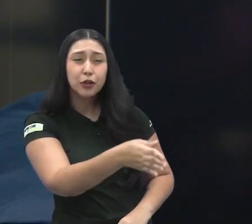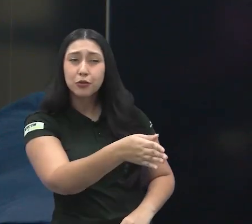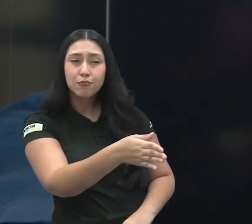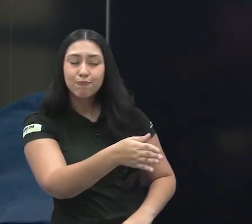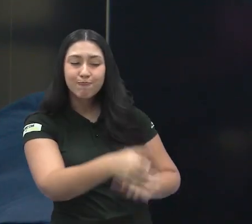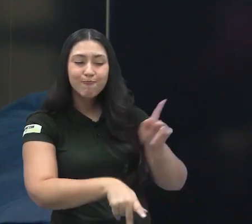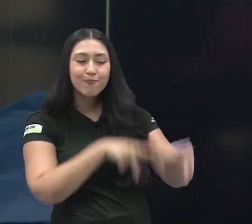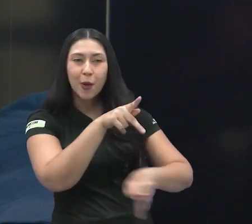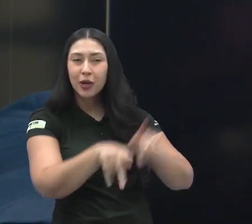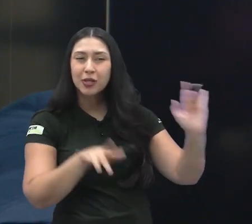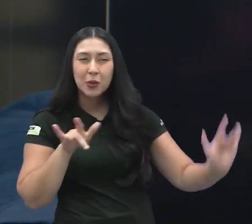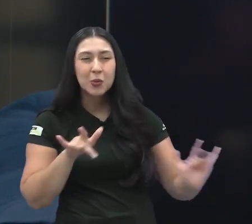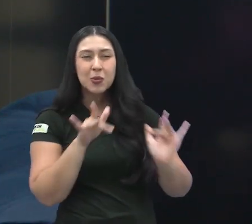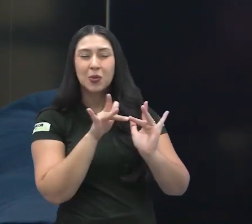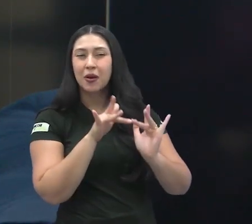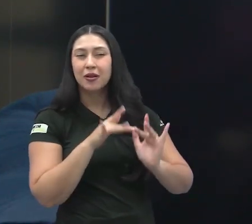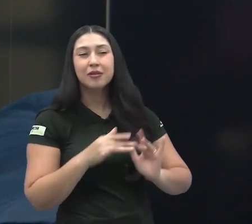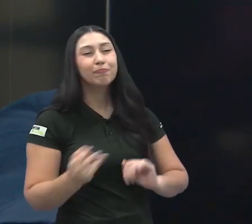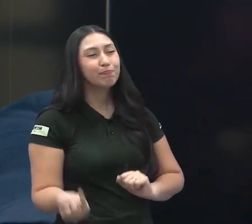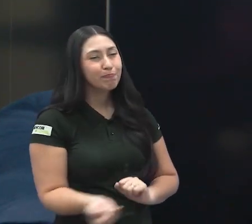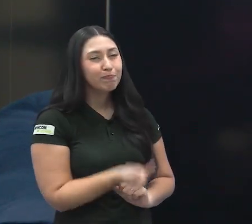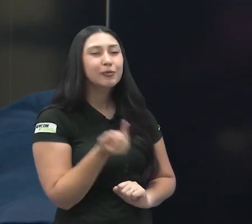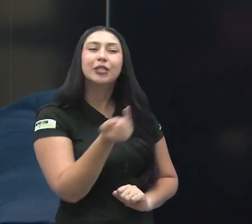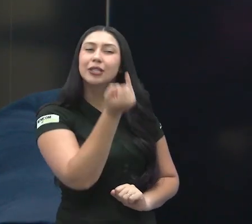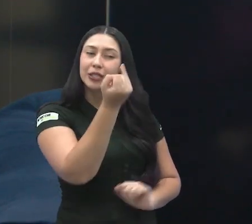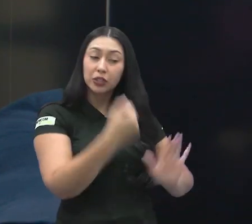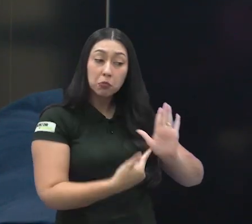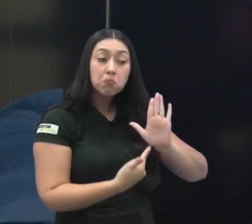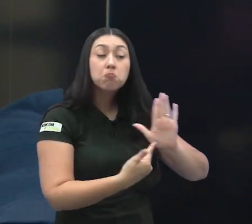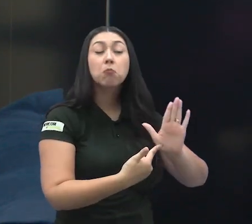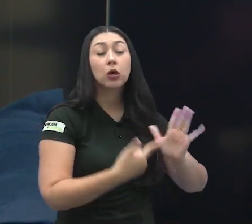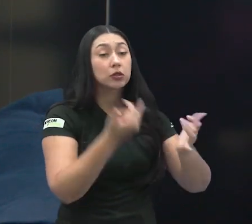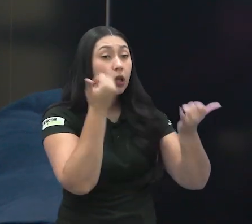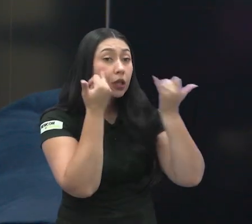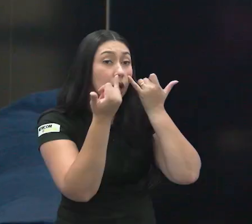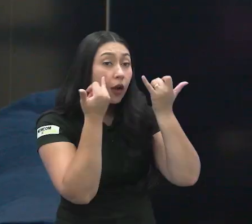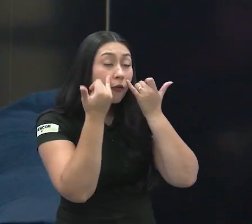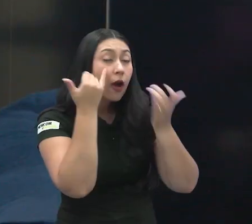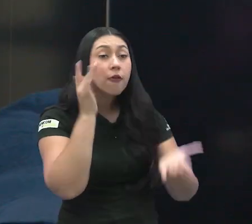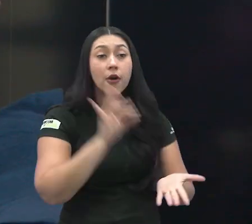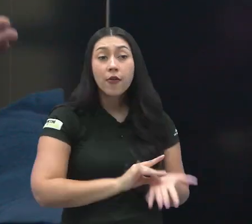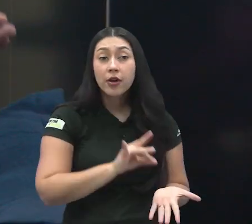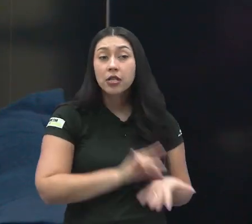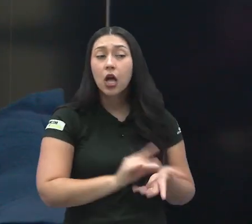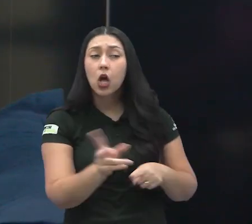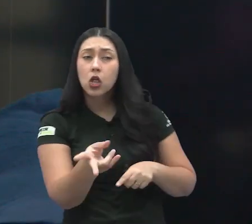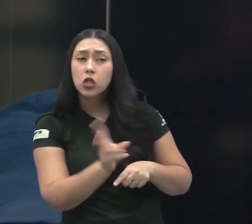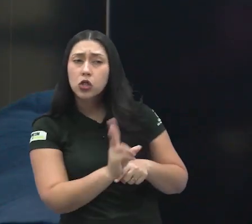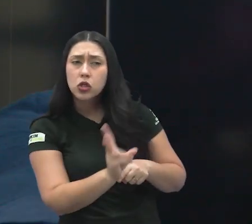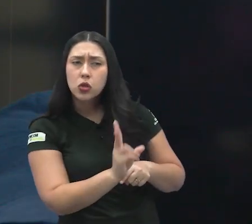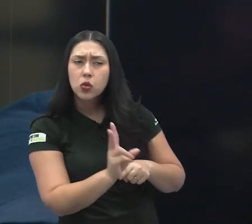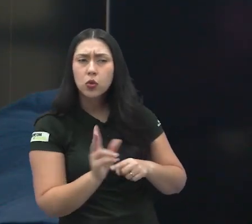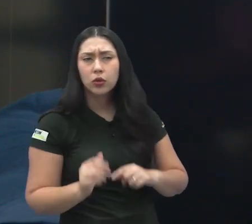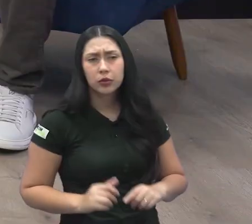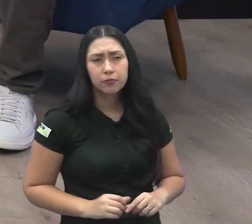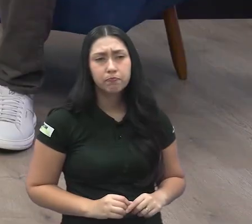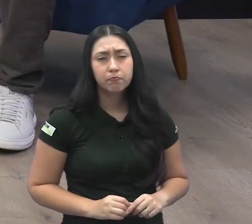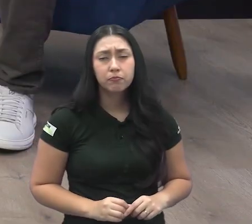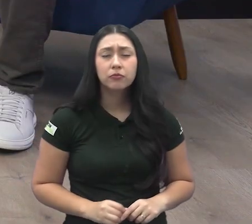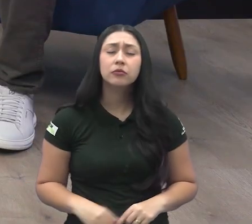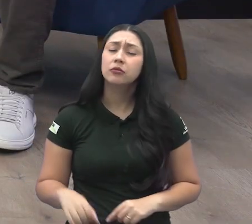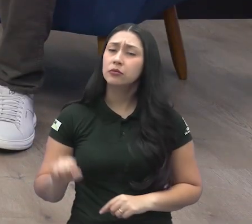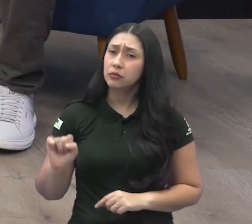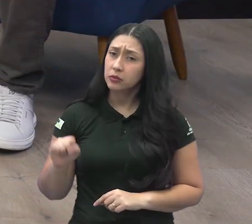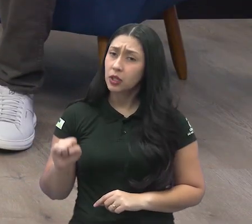ativo com a população é fundamental, traz transparência, ajuda também na elaboração da fiscalização e políticas públicas?